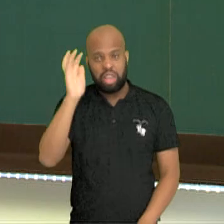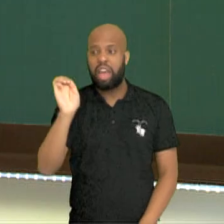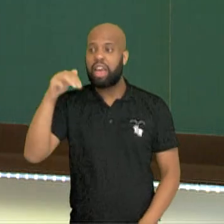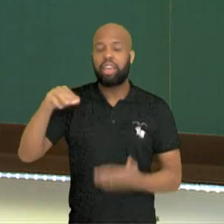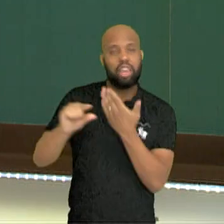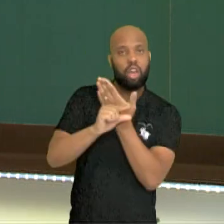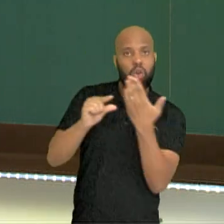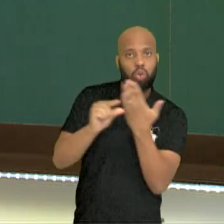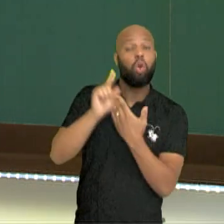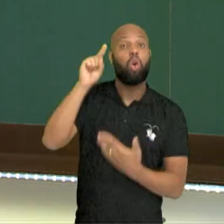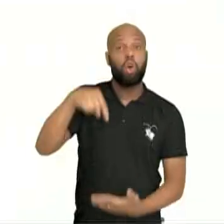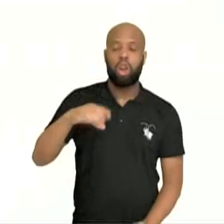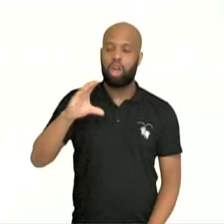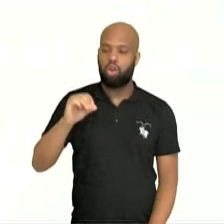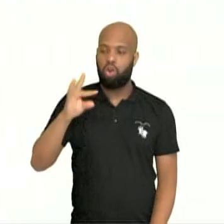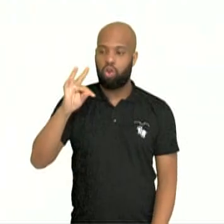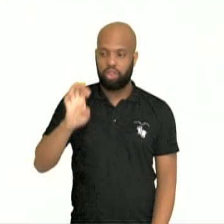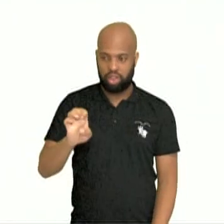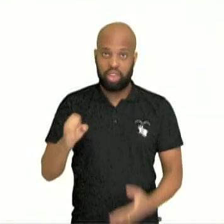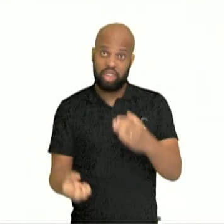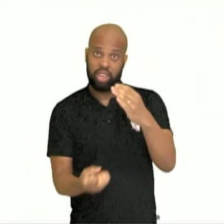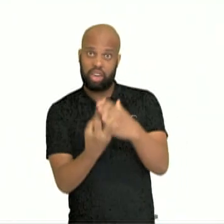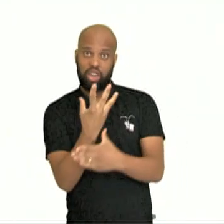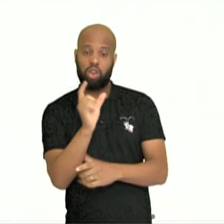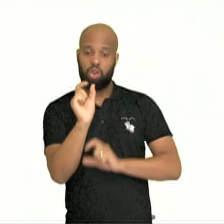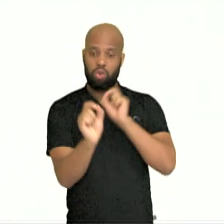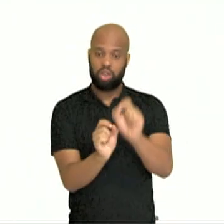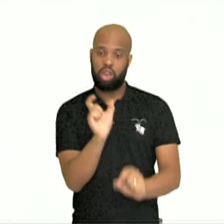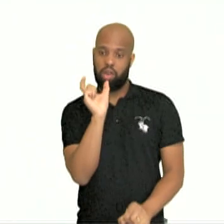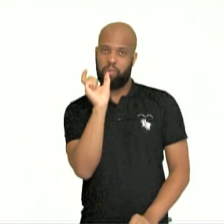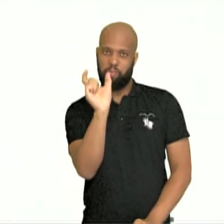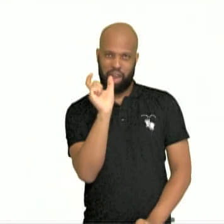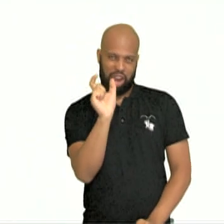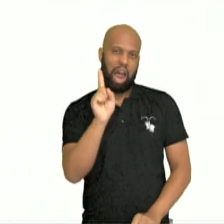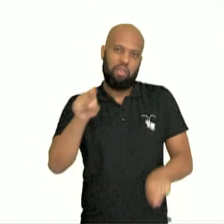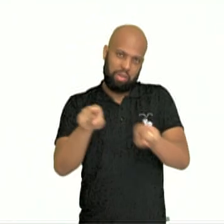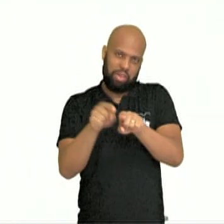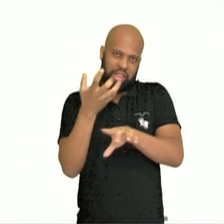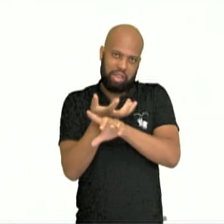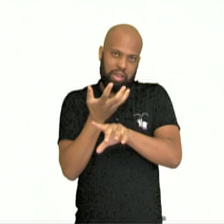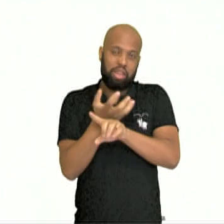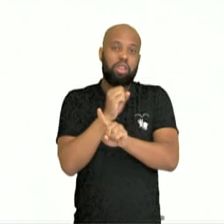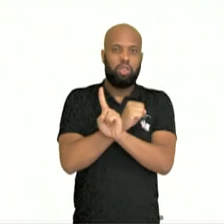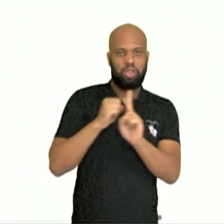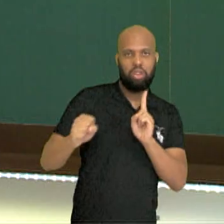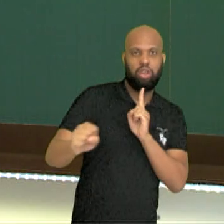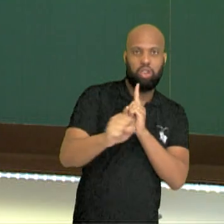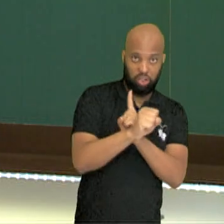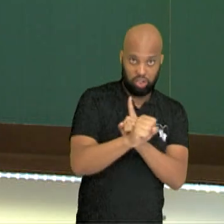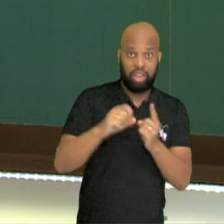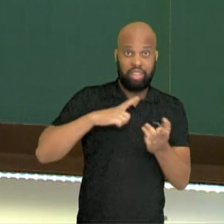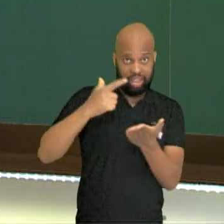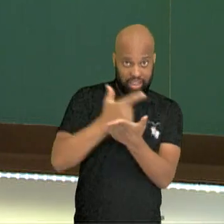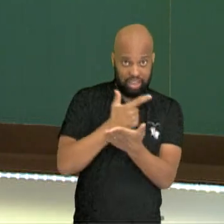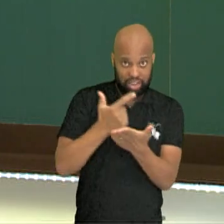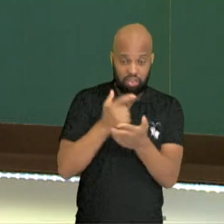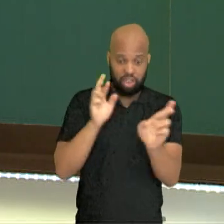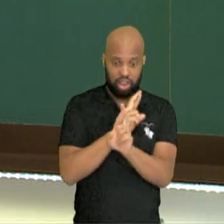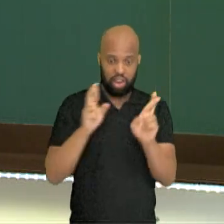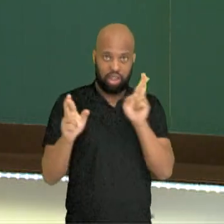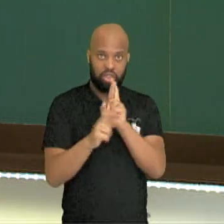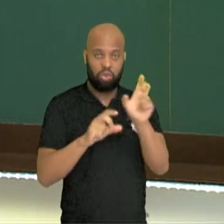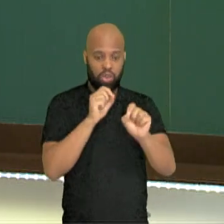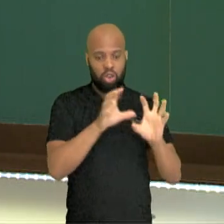Comte, o criador do termo sociologia, articulando sua obra com o contexto social do